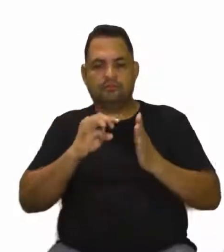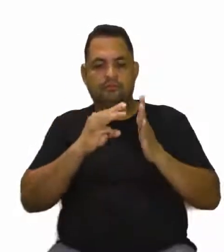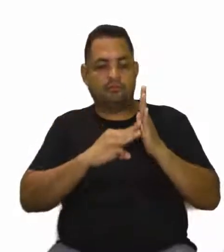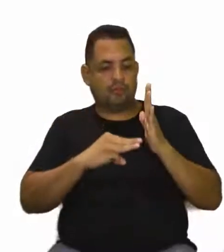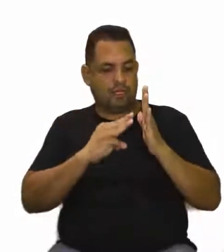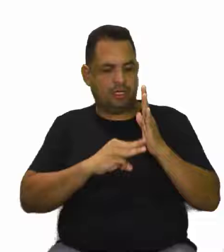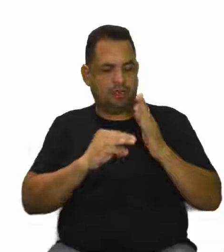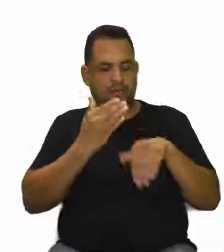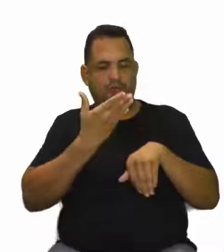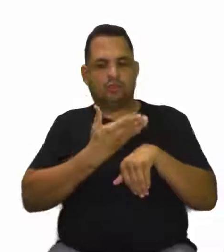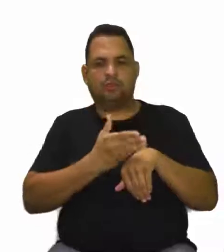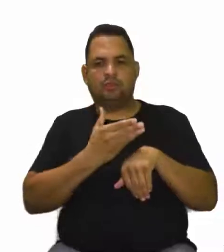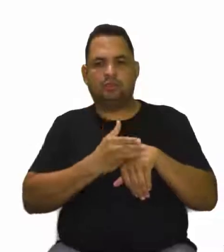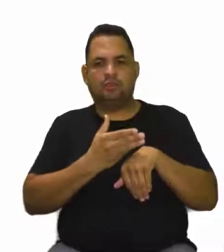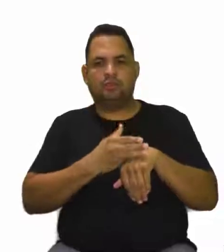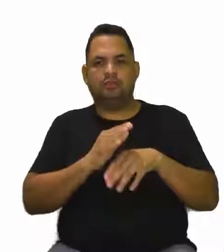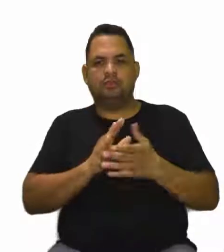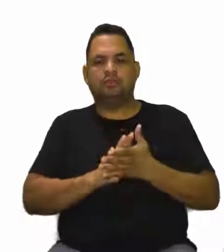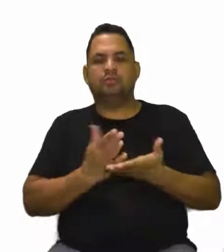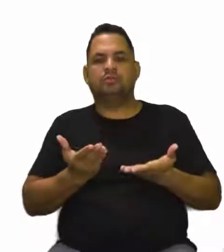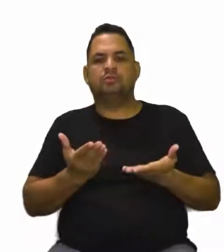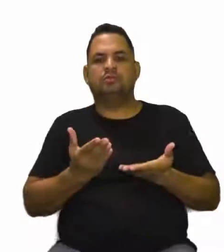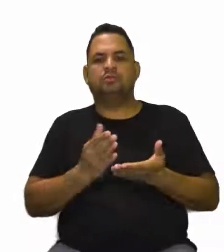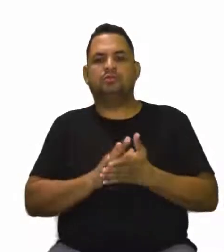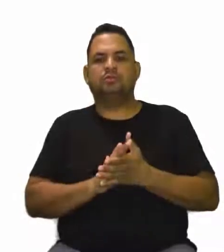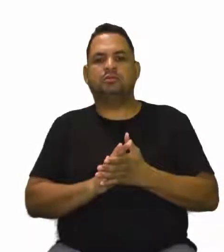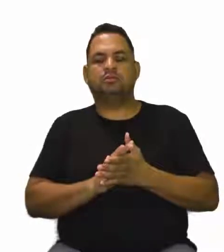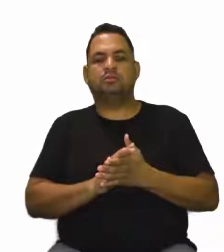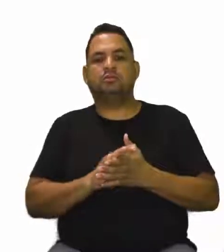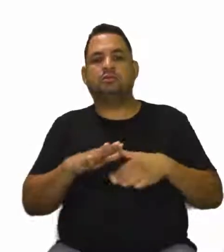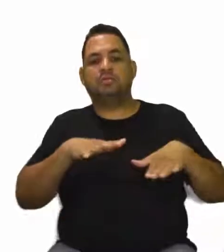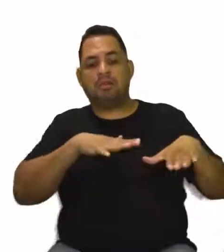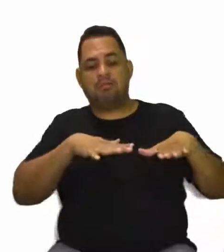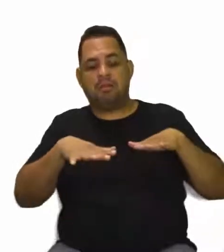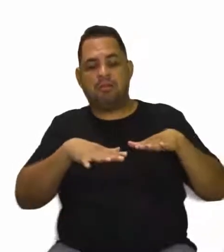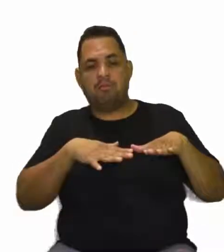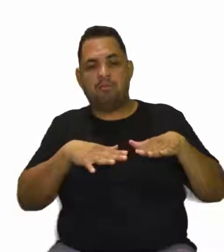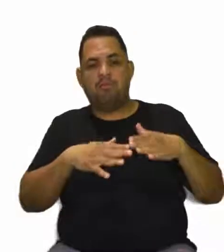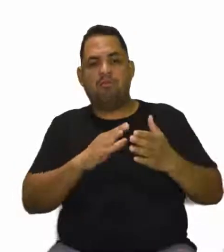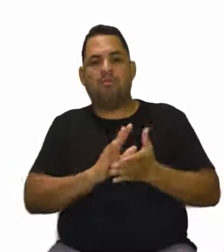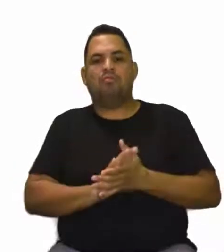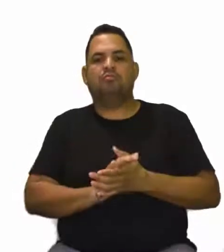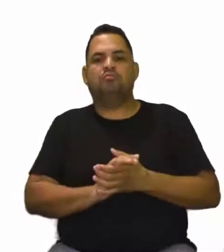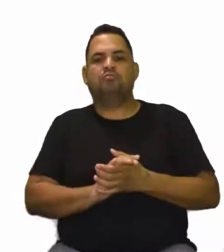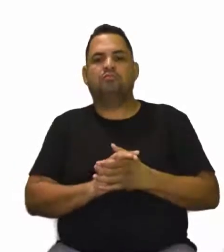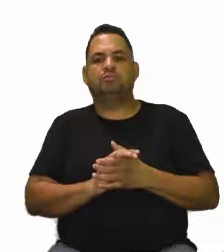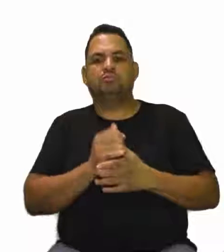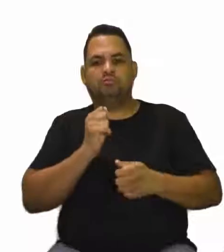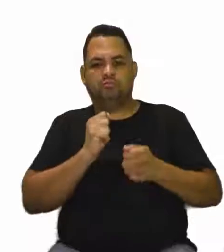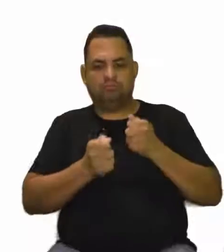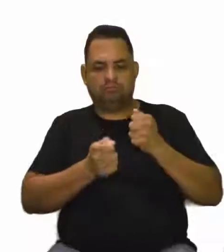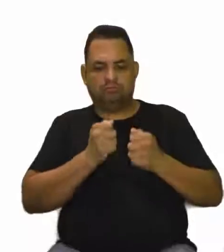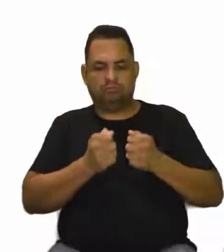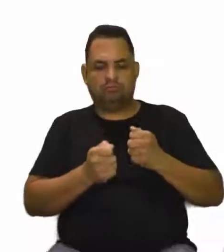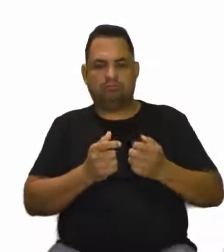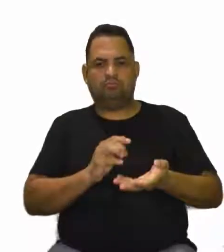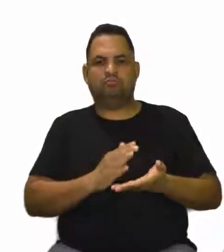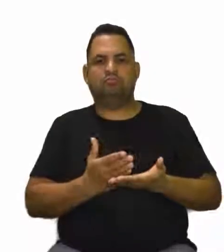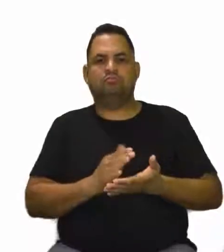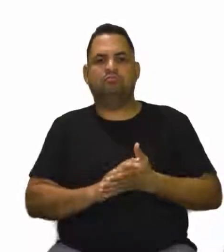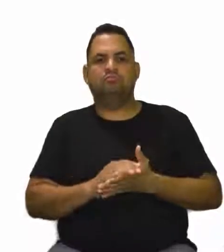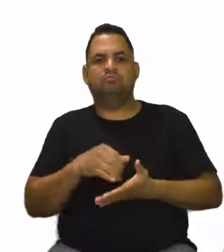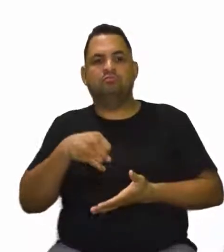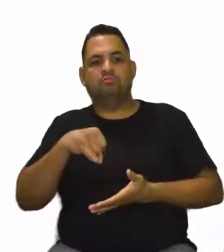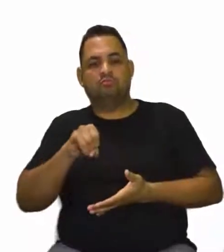de treino. E é um método de treino que trabalha movimentos funcionais. Então, anota aí. Se